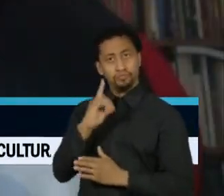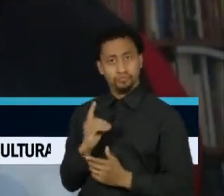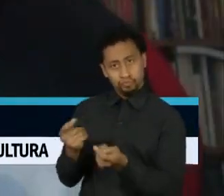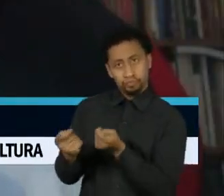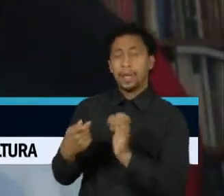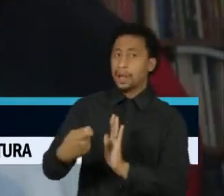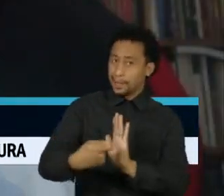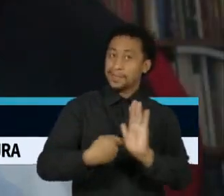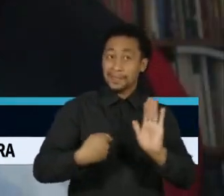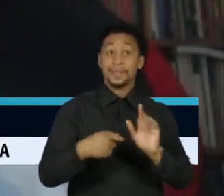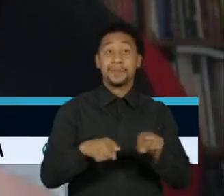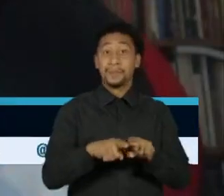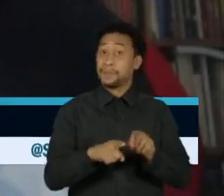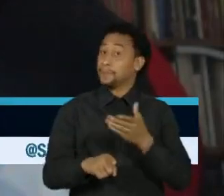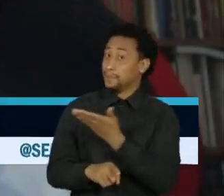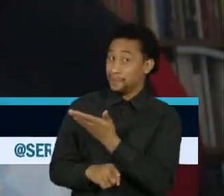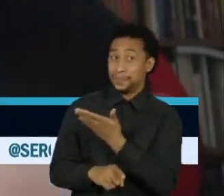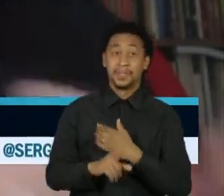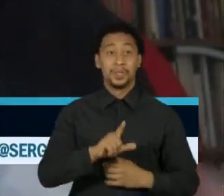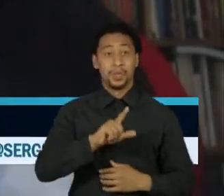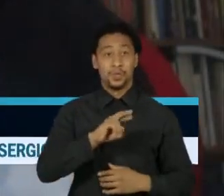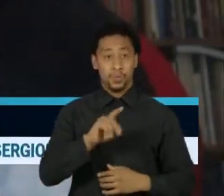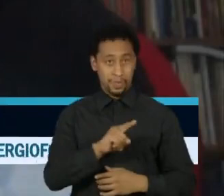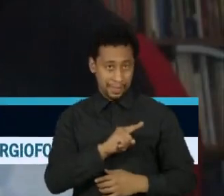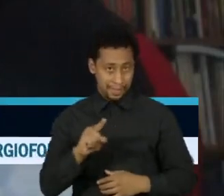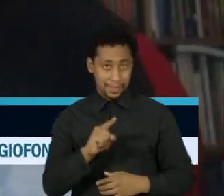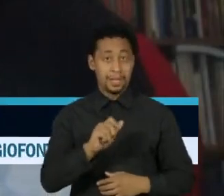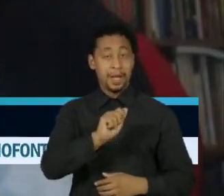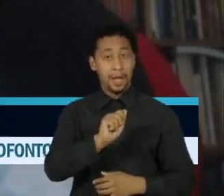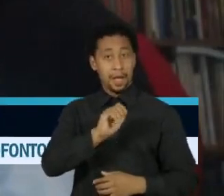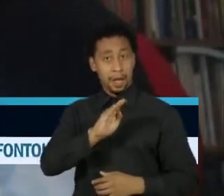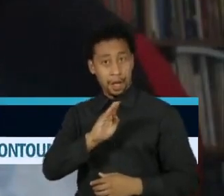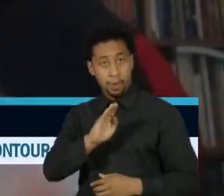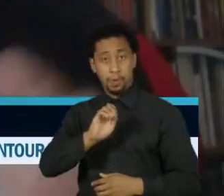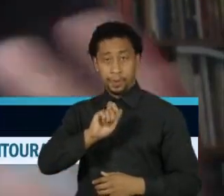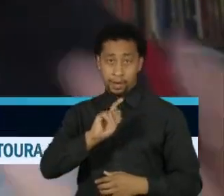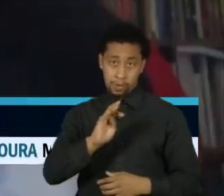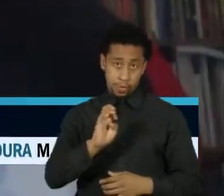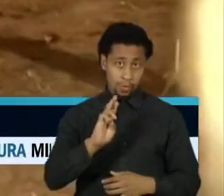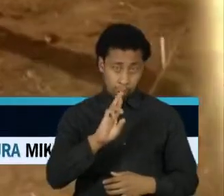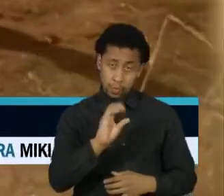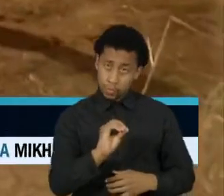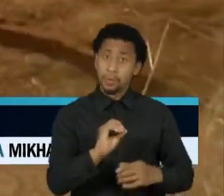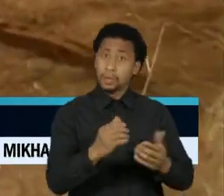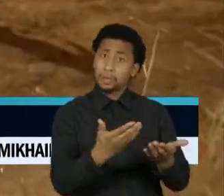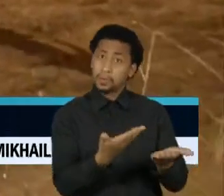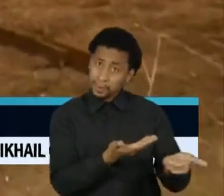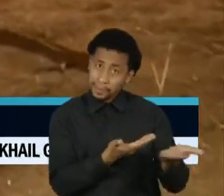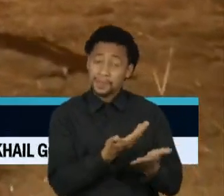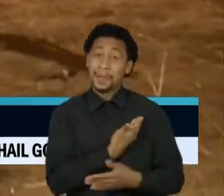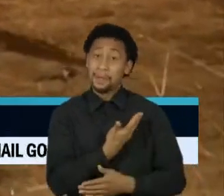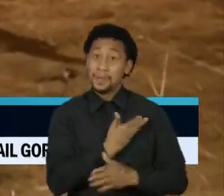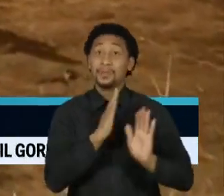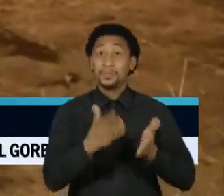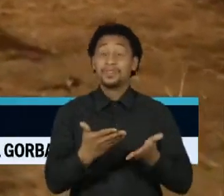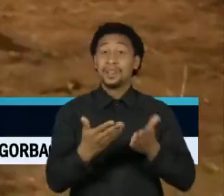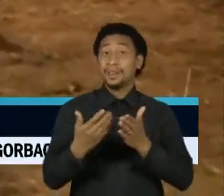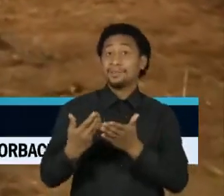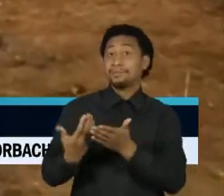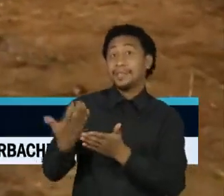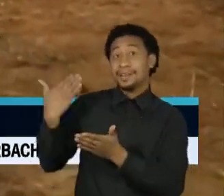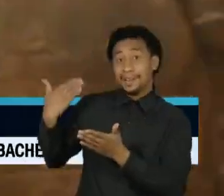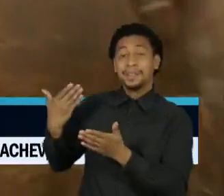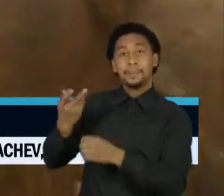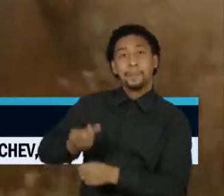eo roteiro é do dramaturgo Luís Alberto de Abreu parceiro de longa data do diretor com quem fez obras premiadas